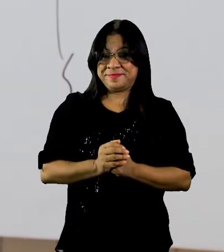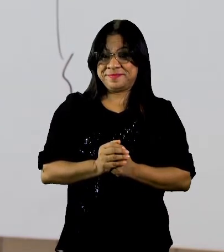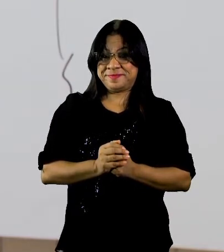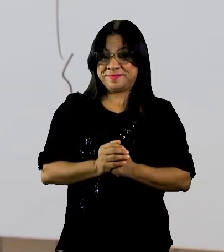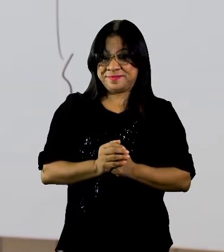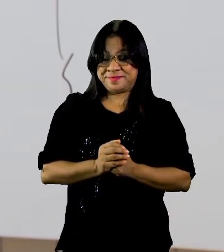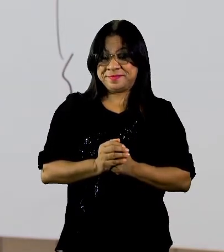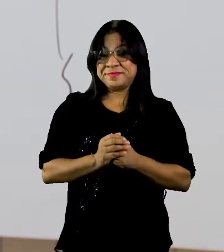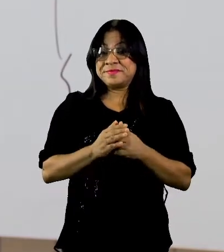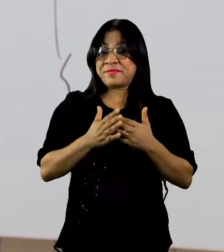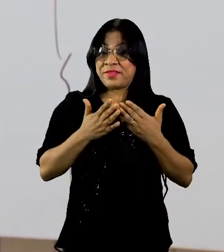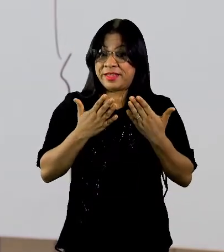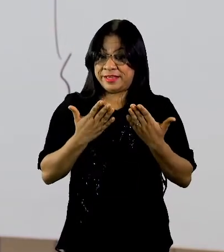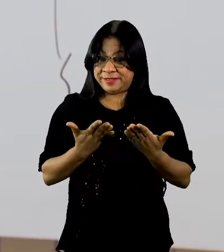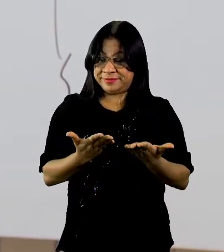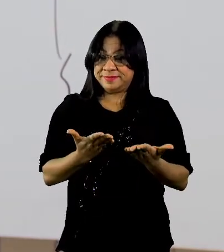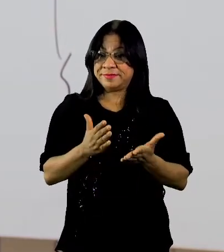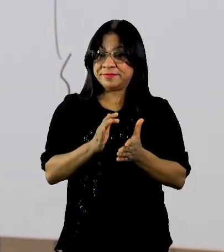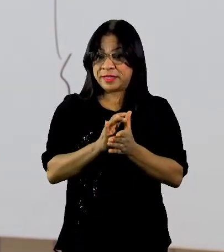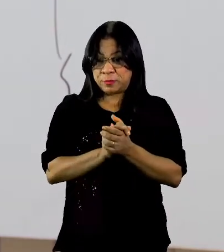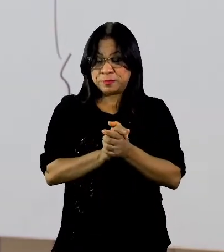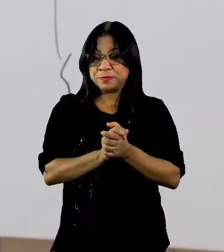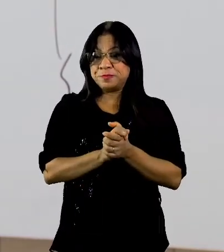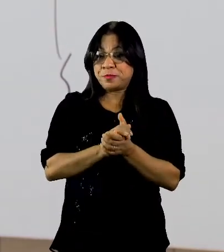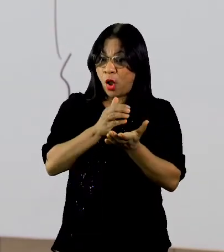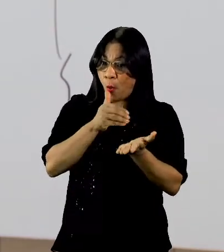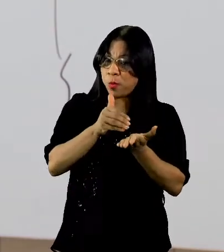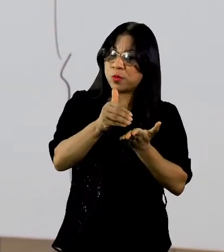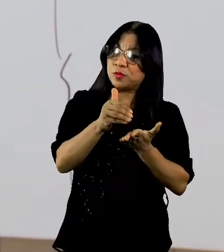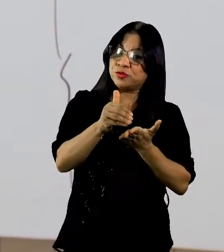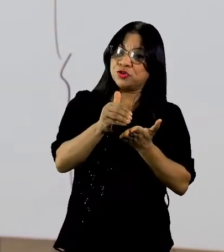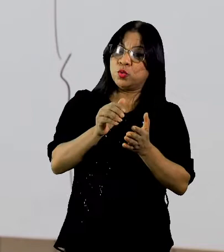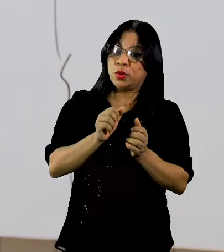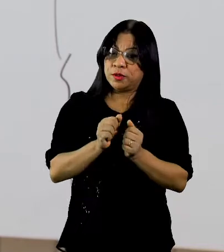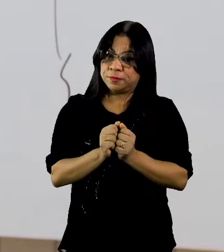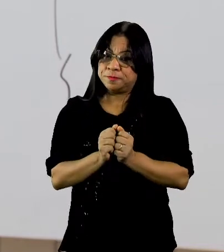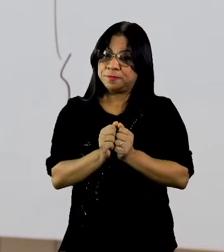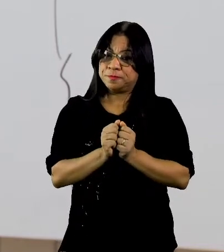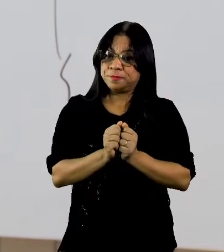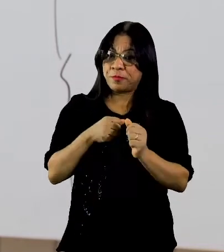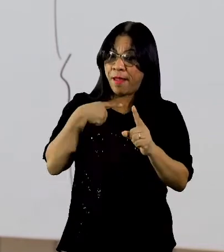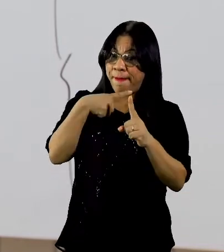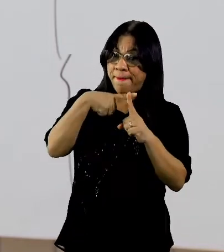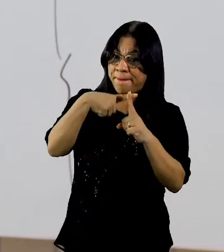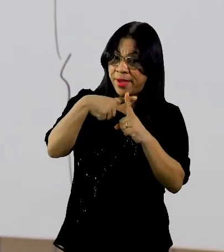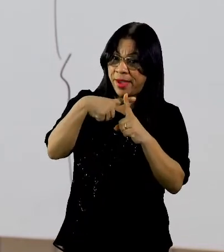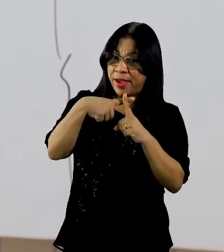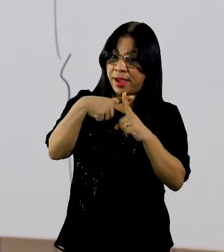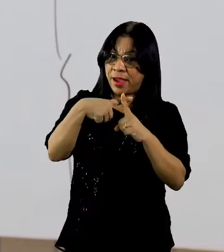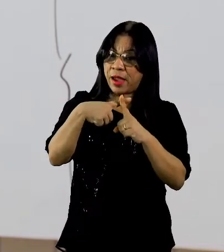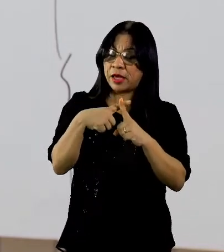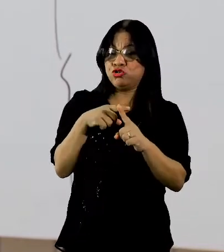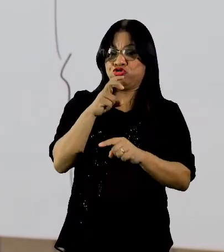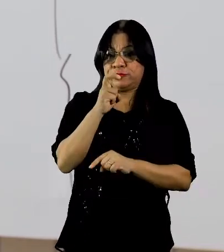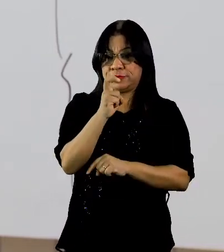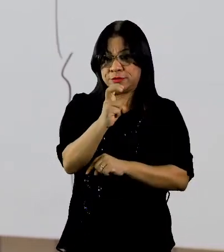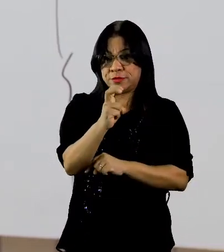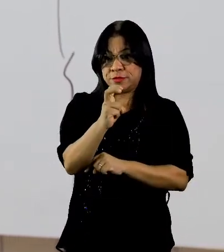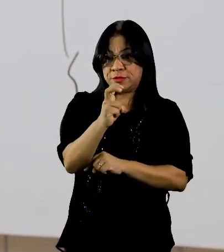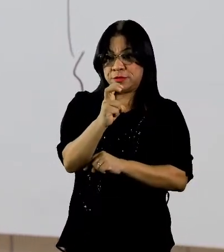Feito isso, eu passo então para os outros termos. Vejam, eu coloco o primeiro termo do y,